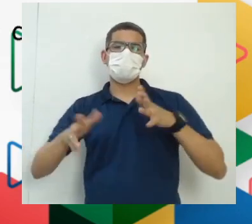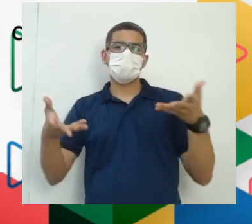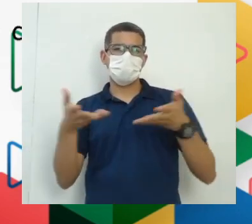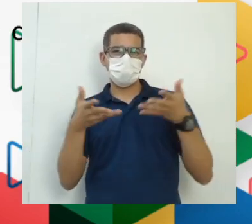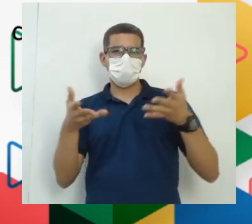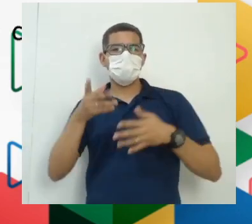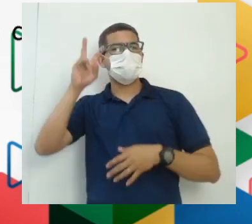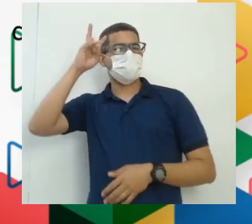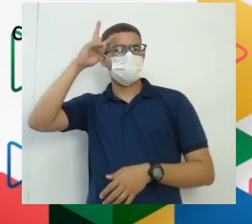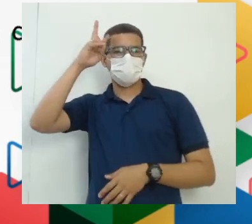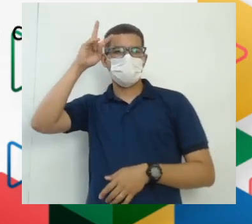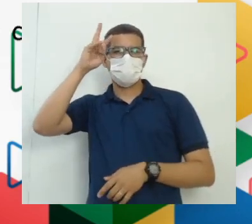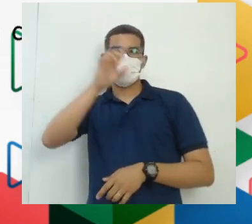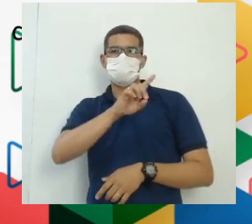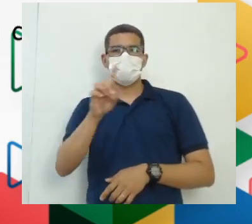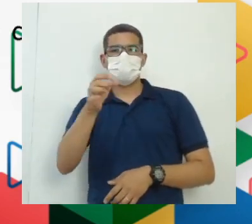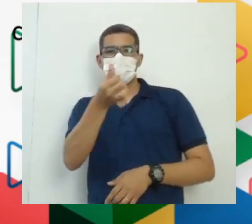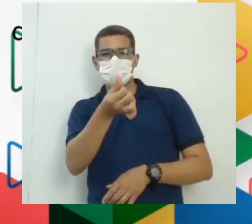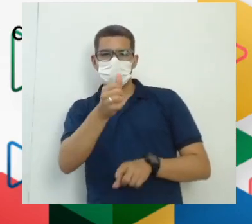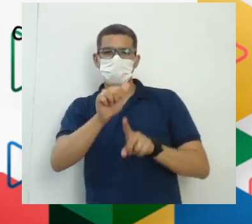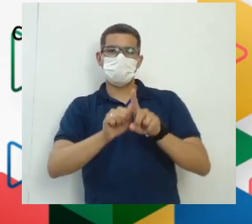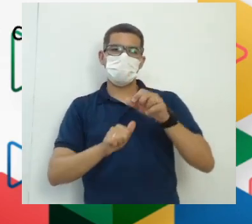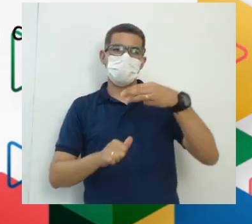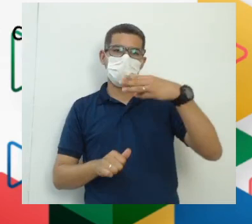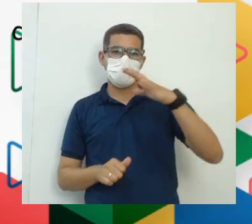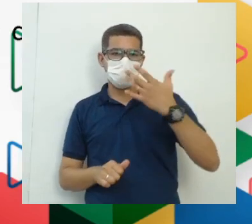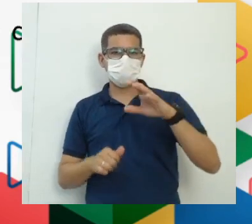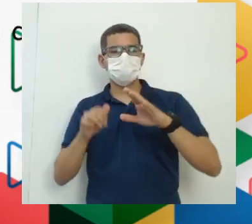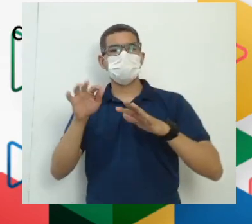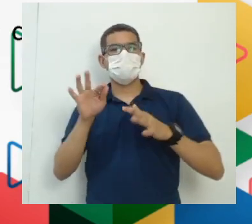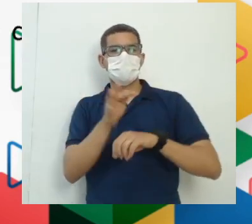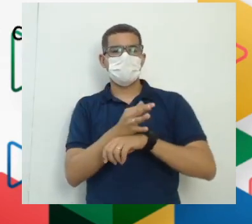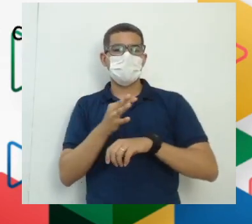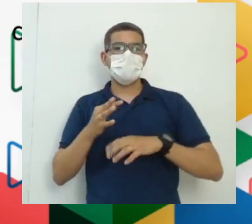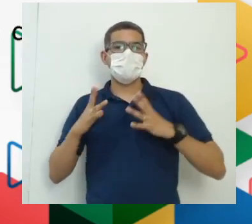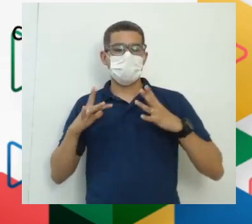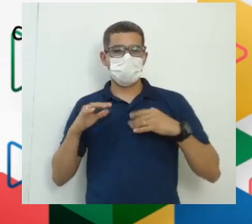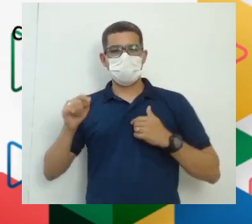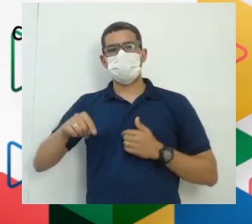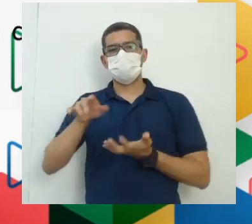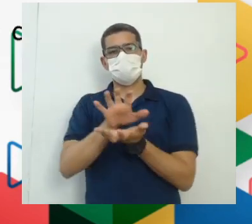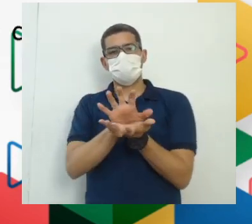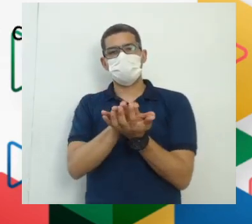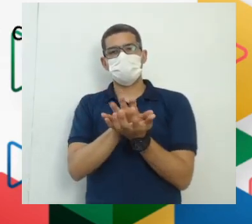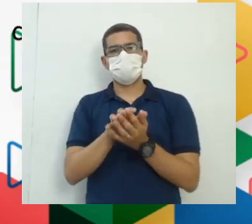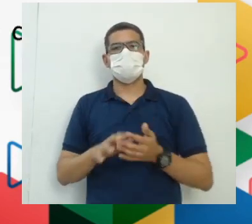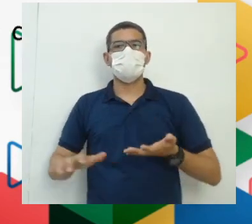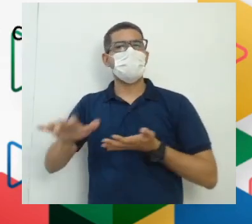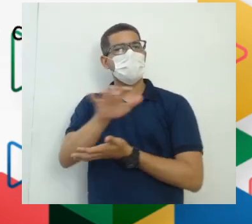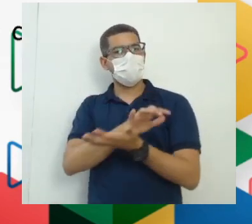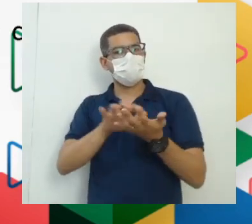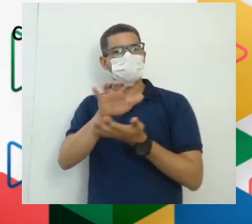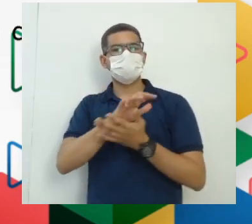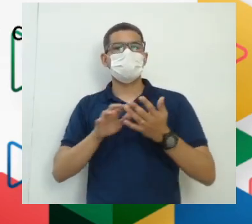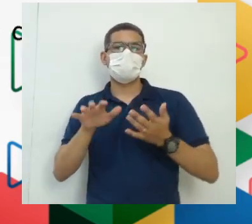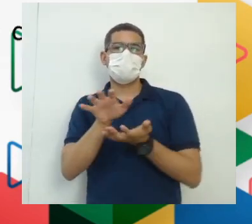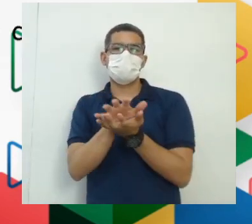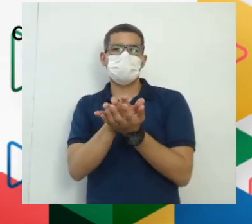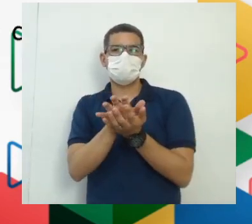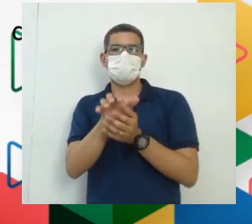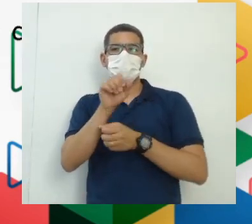hoje relembra no dia 6 de março, como feriado aqui em Pernambuco. Então, a Revolução Pernambucana, ela